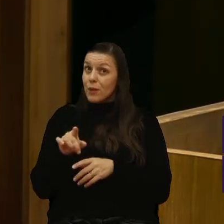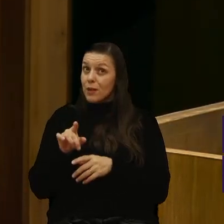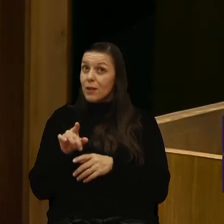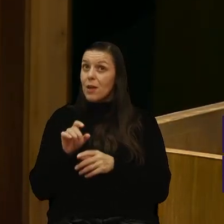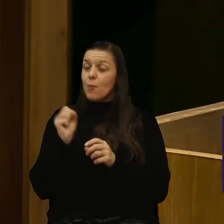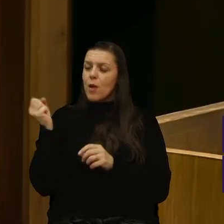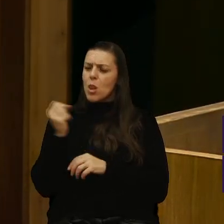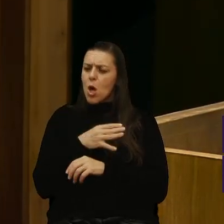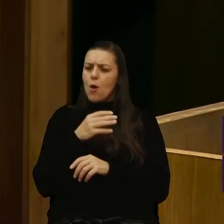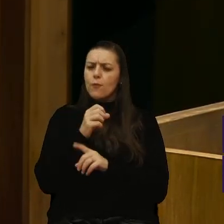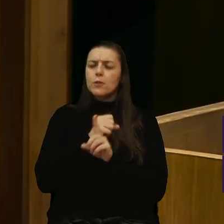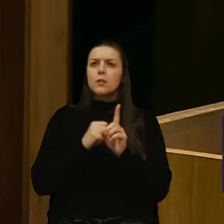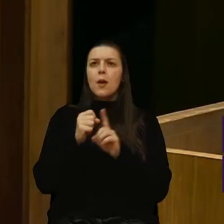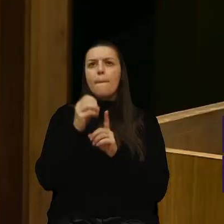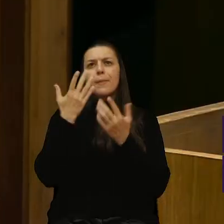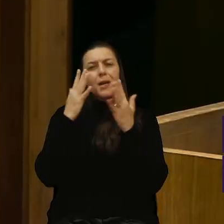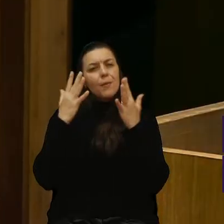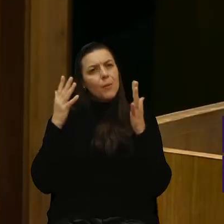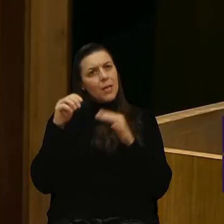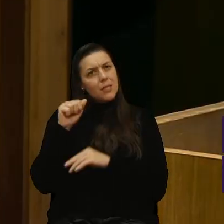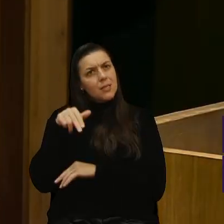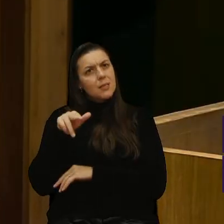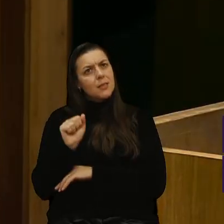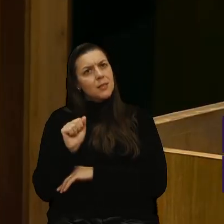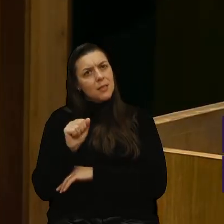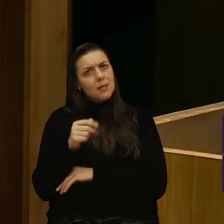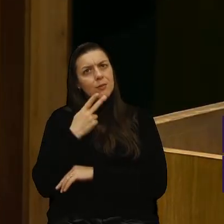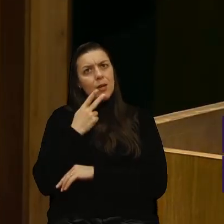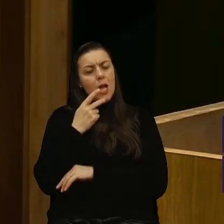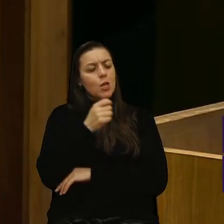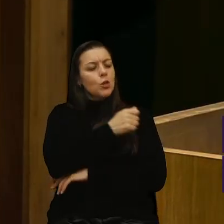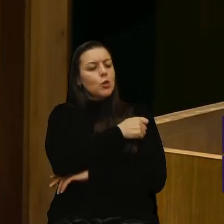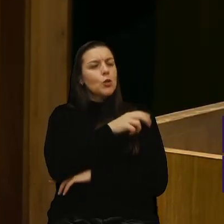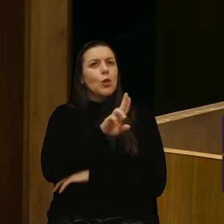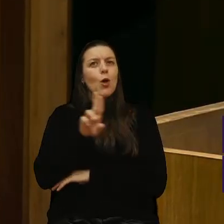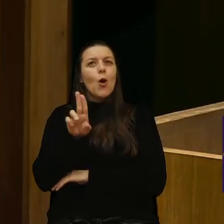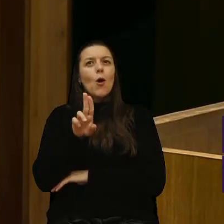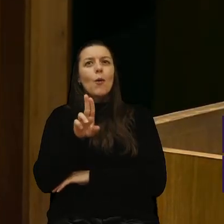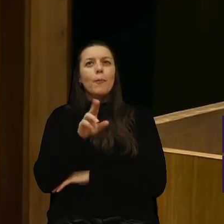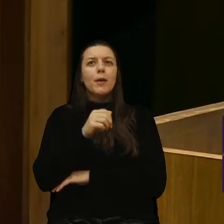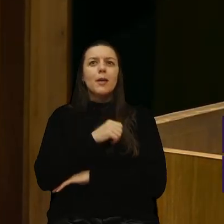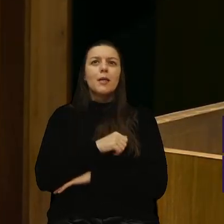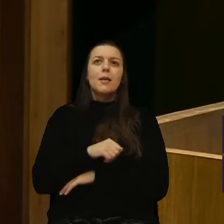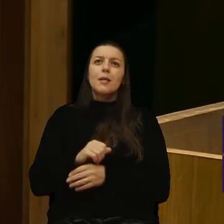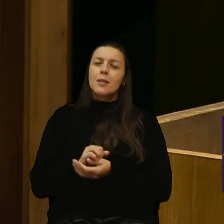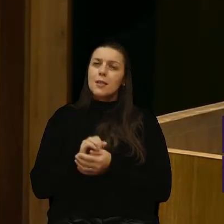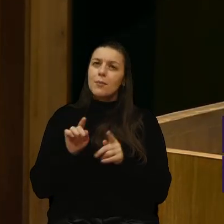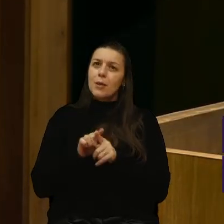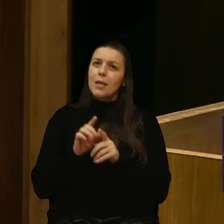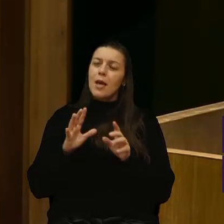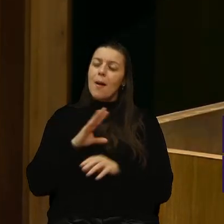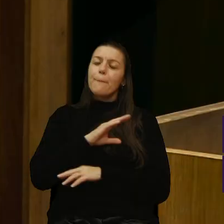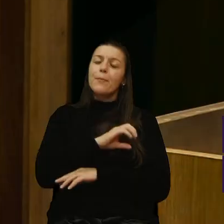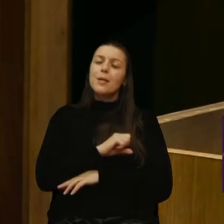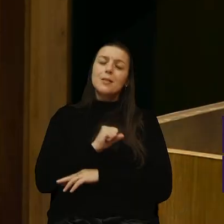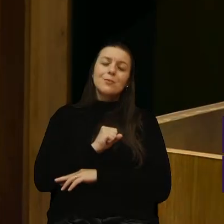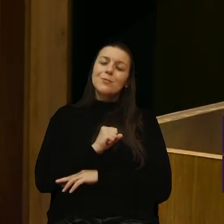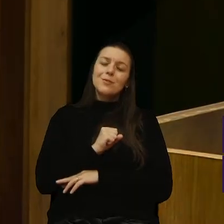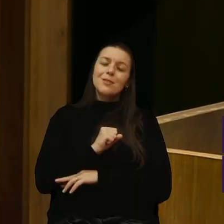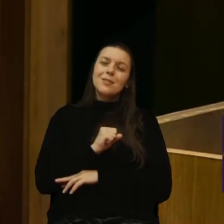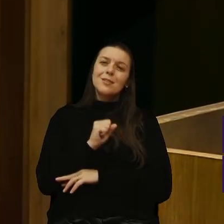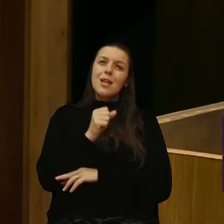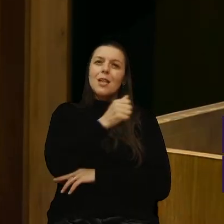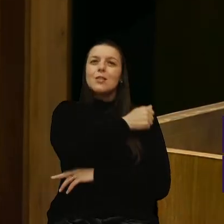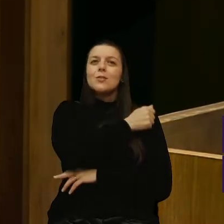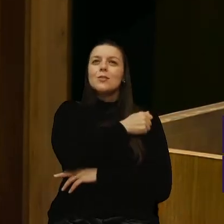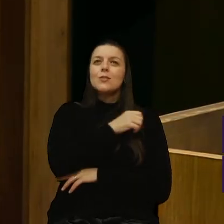sociedade. Parabéns, Ana Camardello. Nós, e falo o nome dos seus alunos hoje, eu acho que me sinto nesse direito, amamos ser seus alunos e hoje somos todos